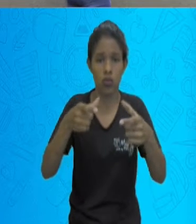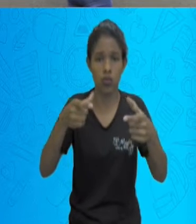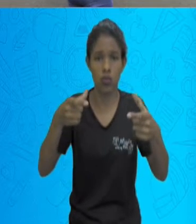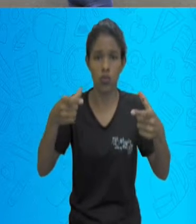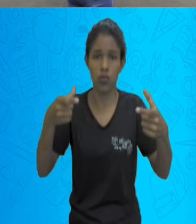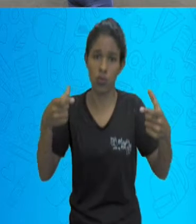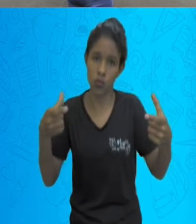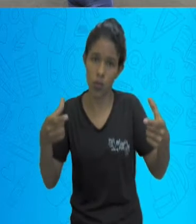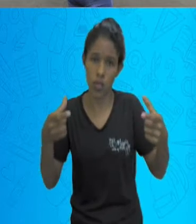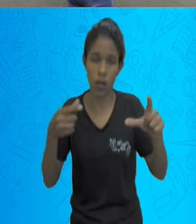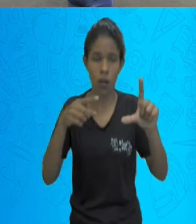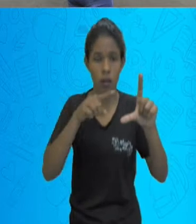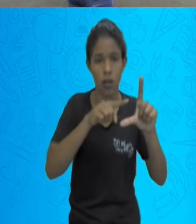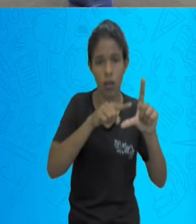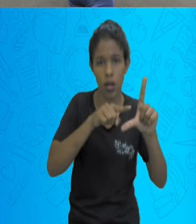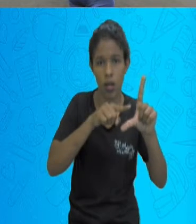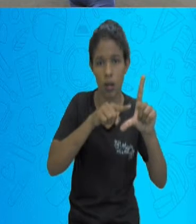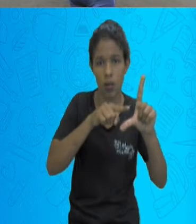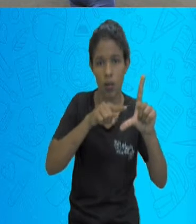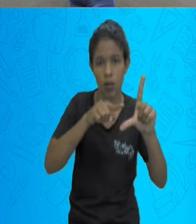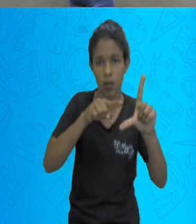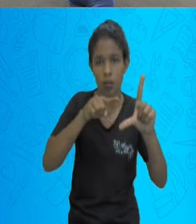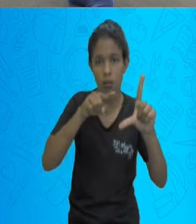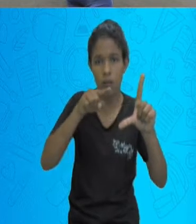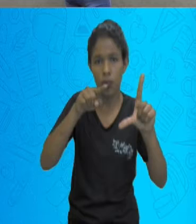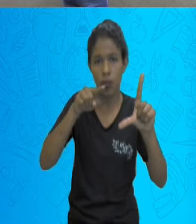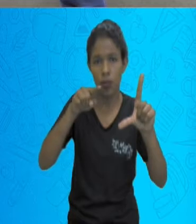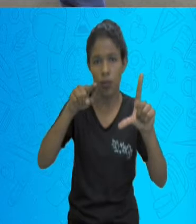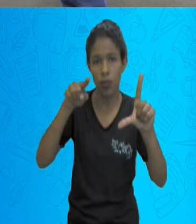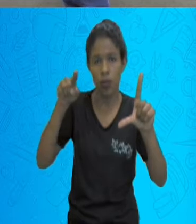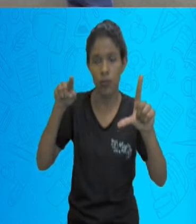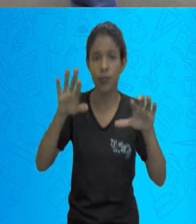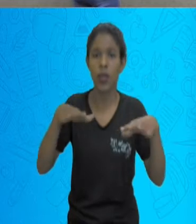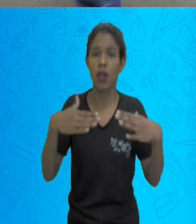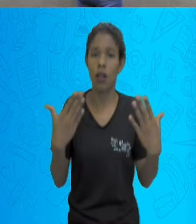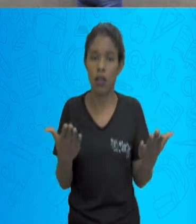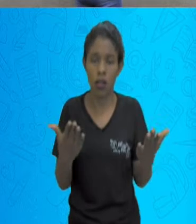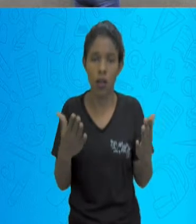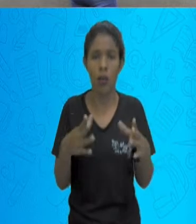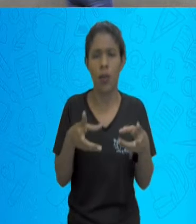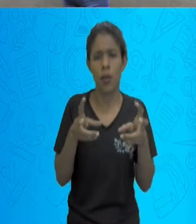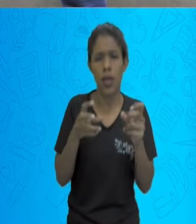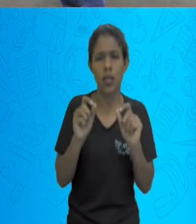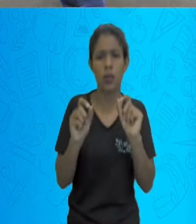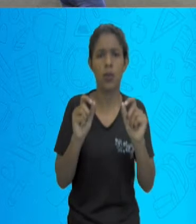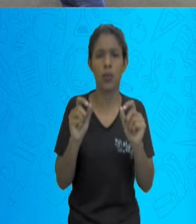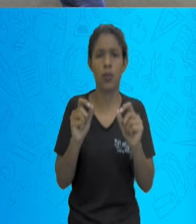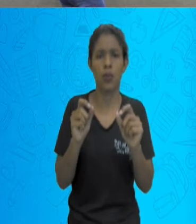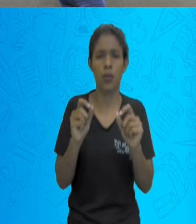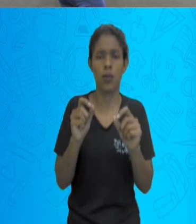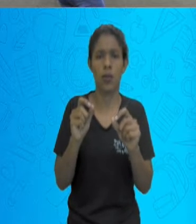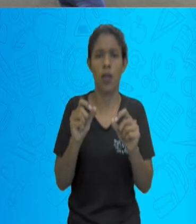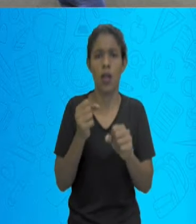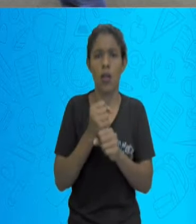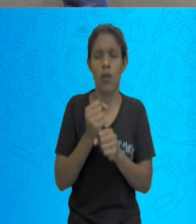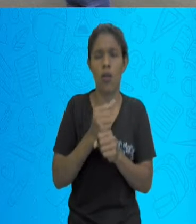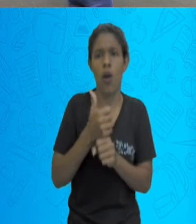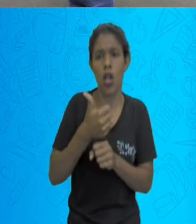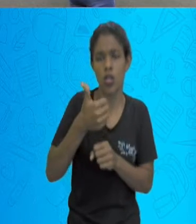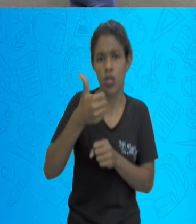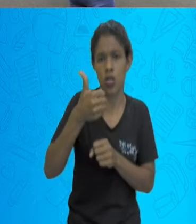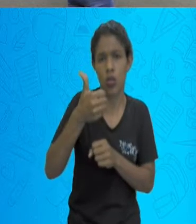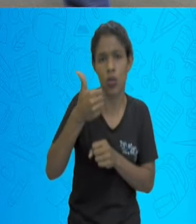de 2008 a 2010 houve um aumento da quantidade de matrícula